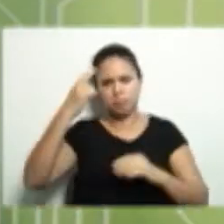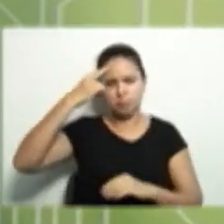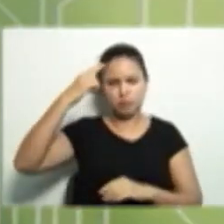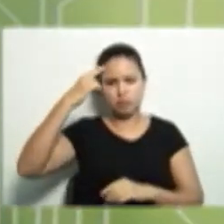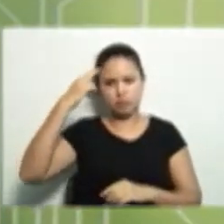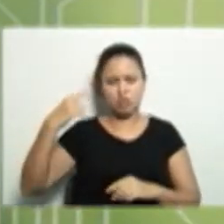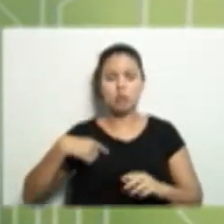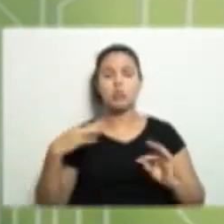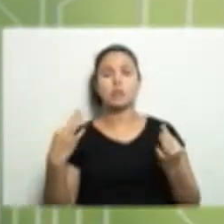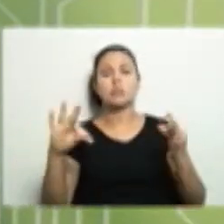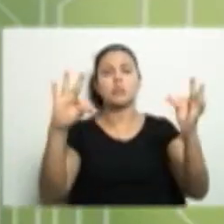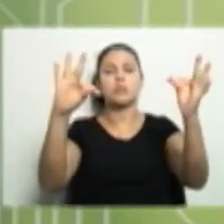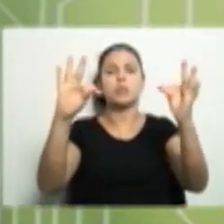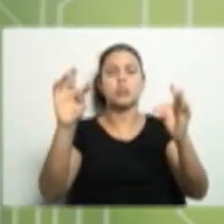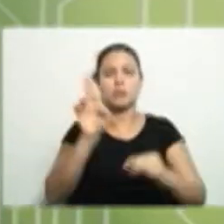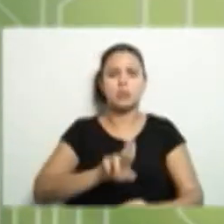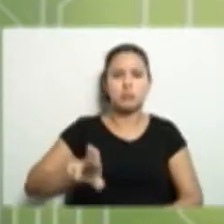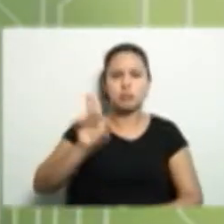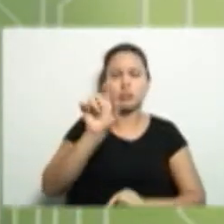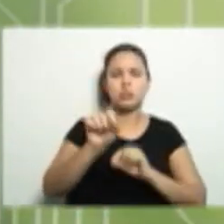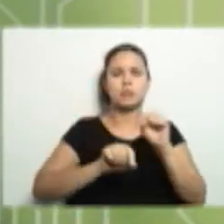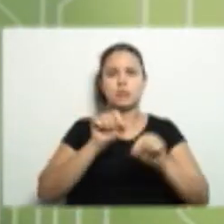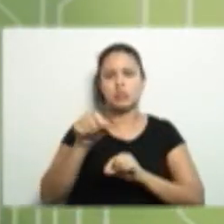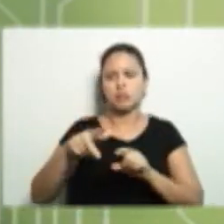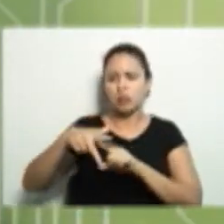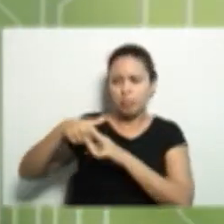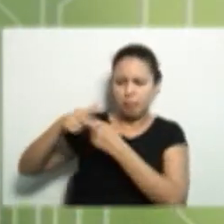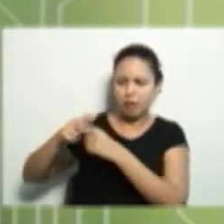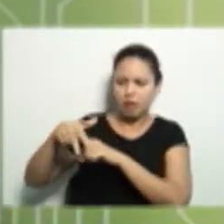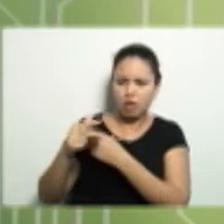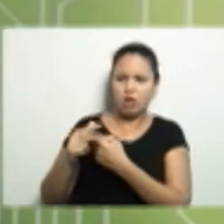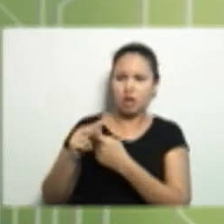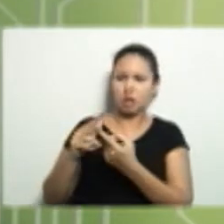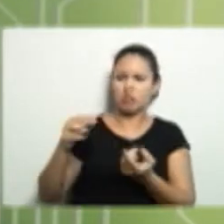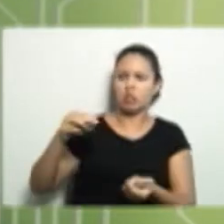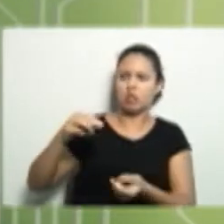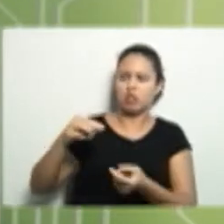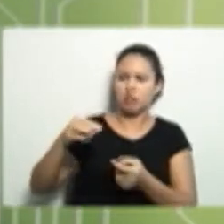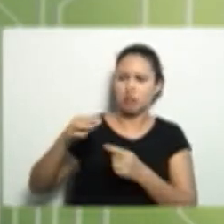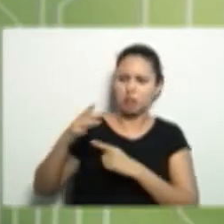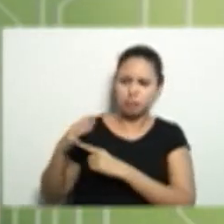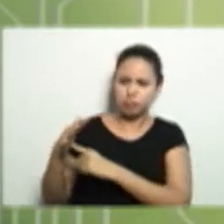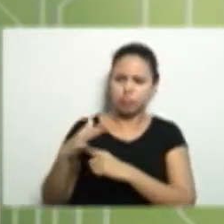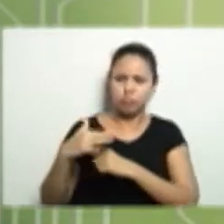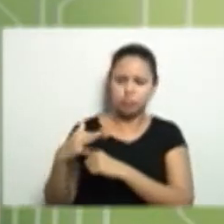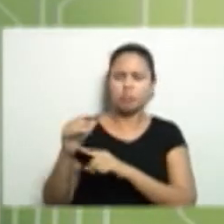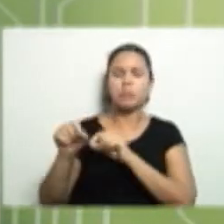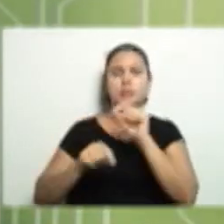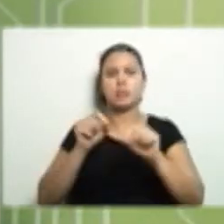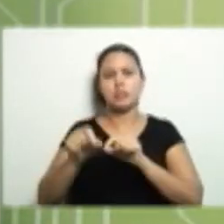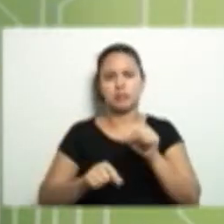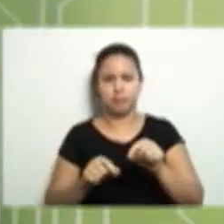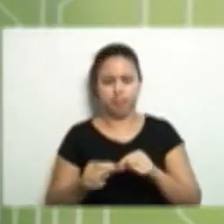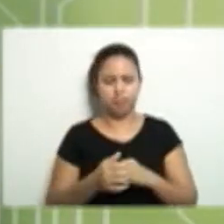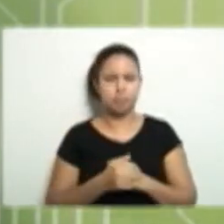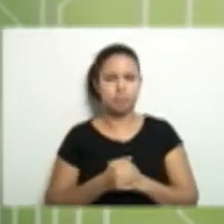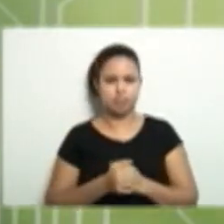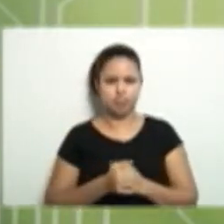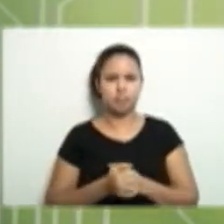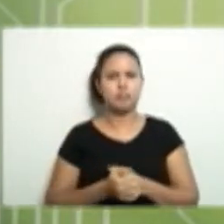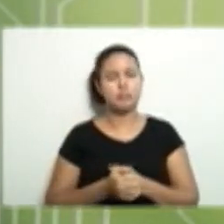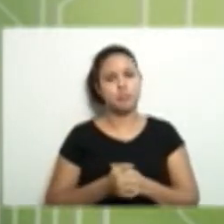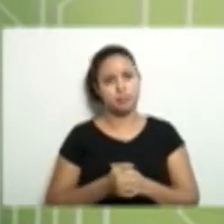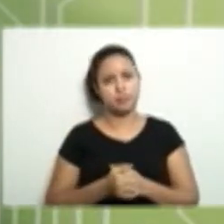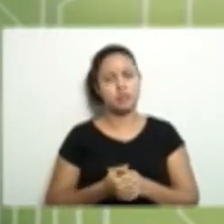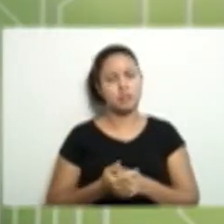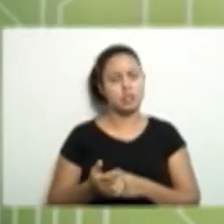modernizar o seu processo de produção desse serviço e conseguir maximizar os seus lucros. No meio termo, nós vamos ter aí nas nossas lojas